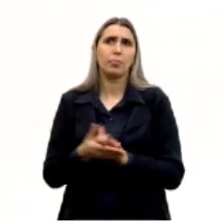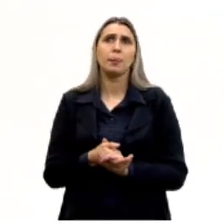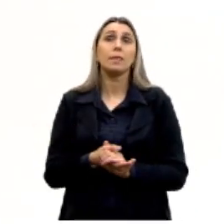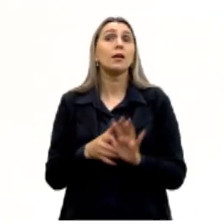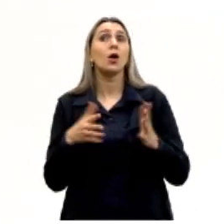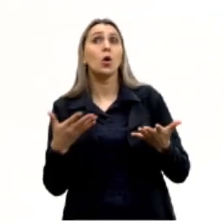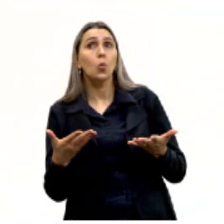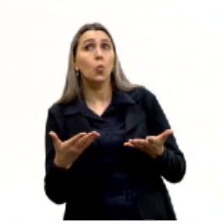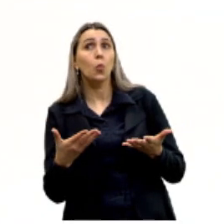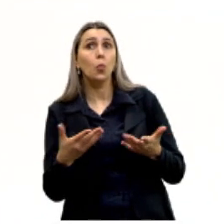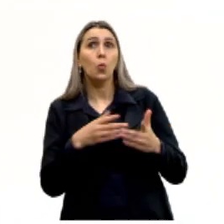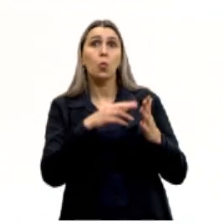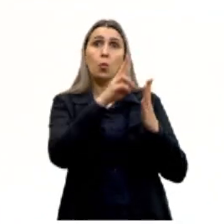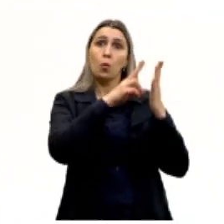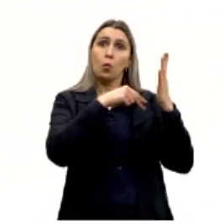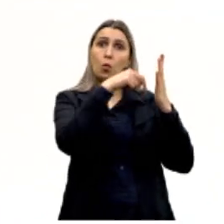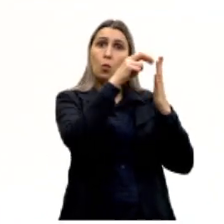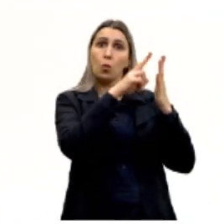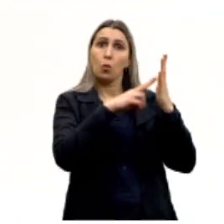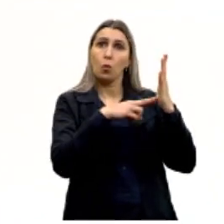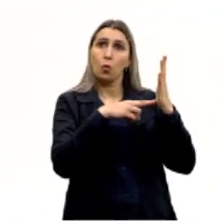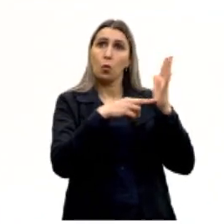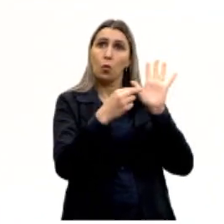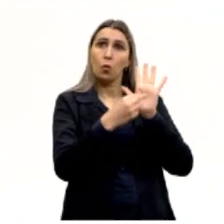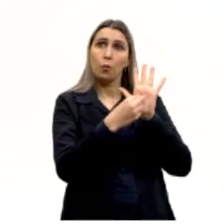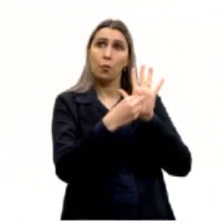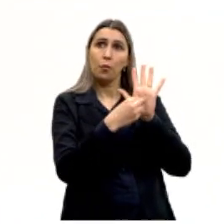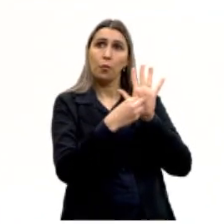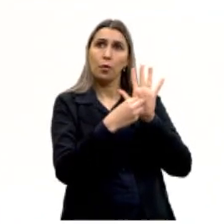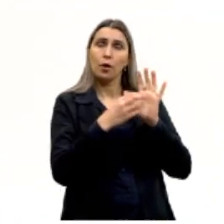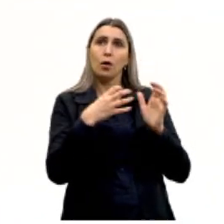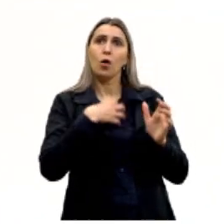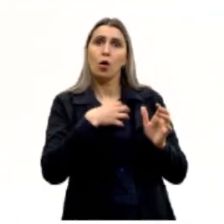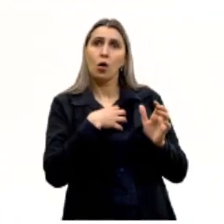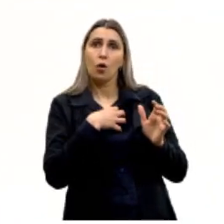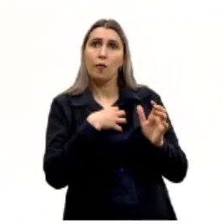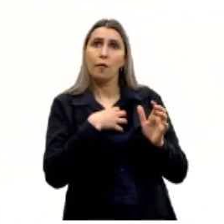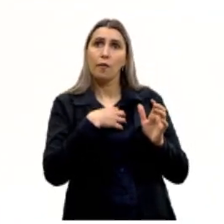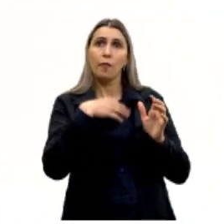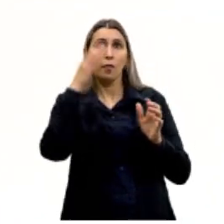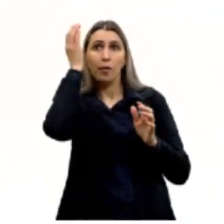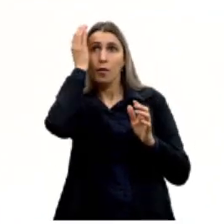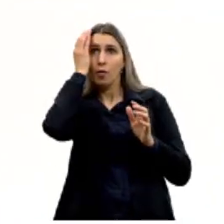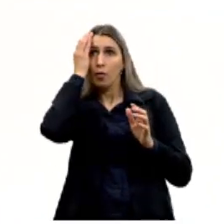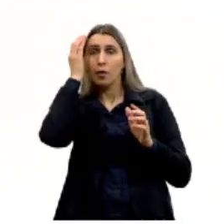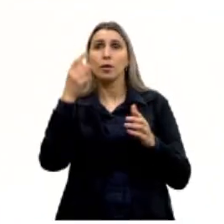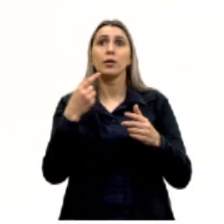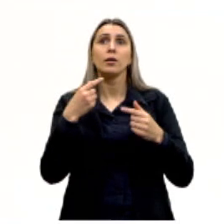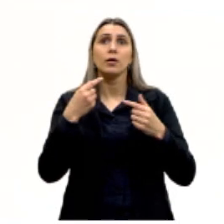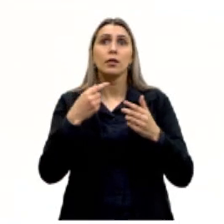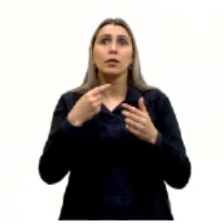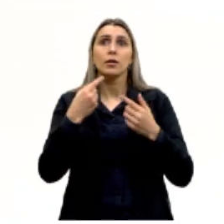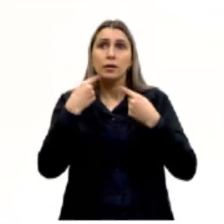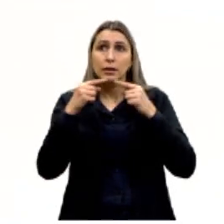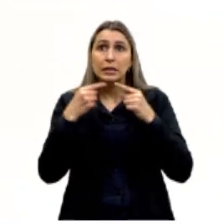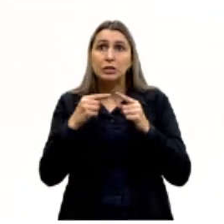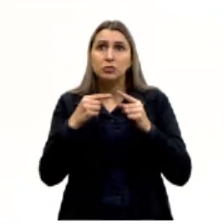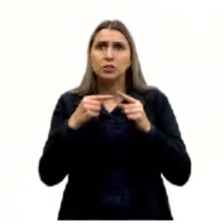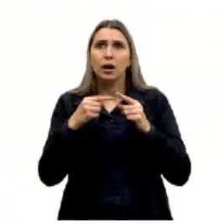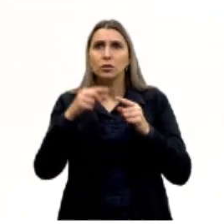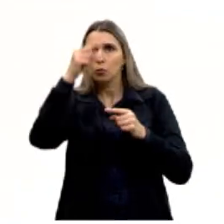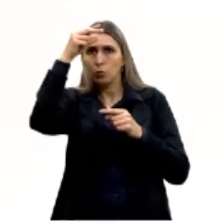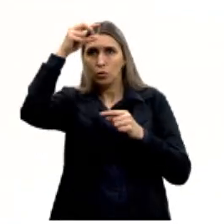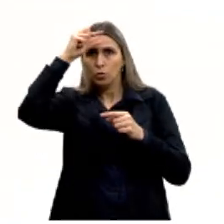é em qual das obras abaixo identifica se o estilo de Anita Malfatti criado por